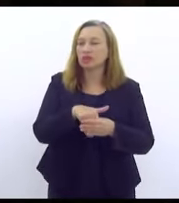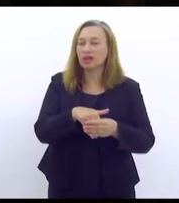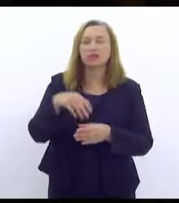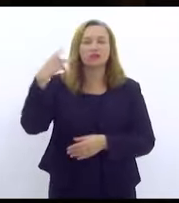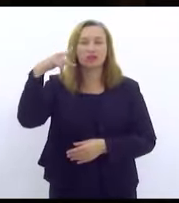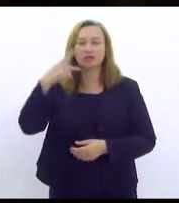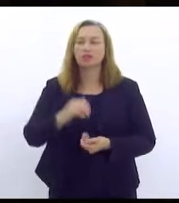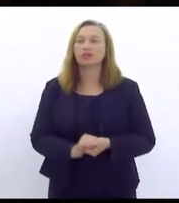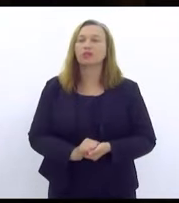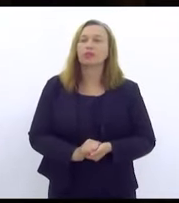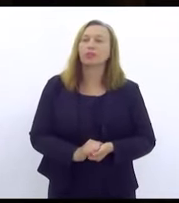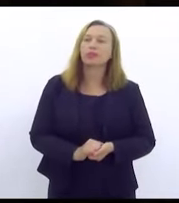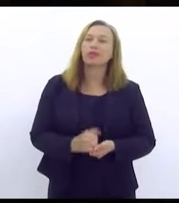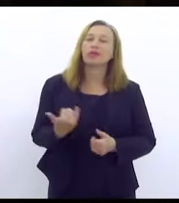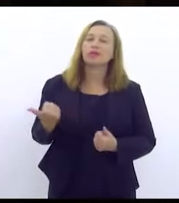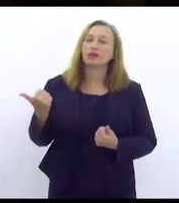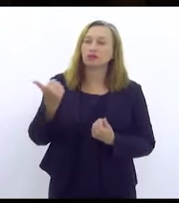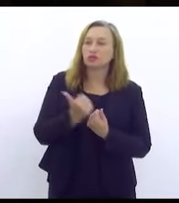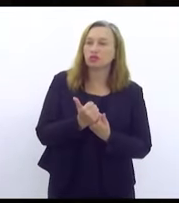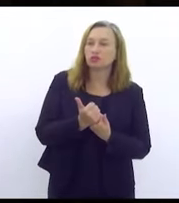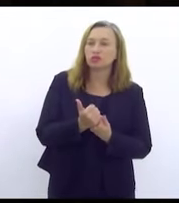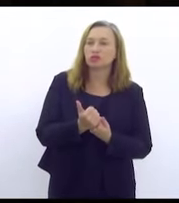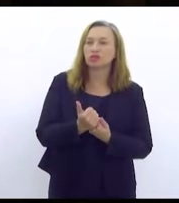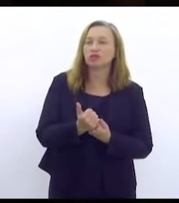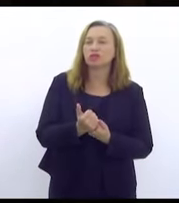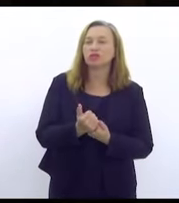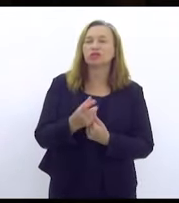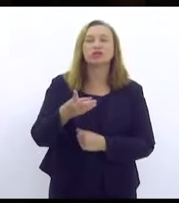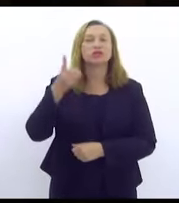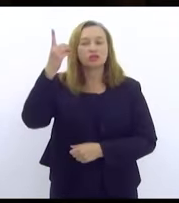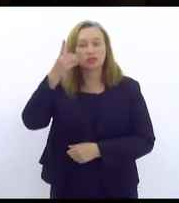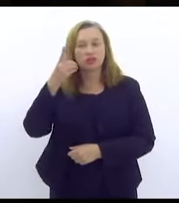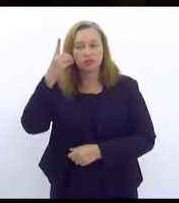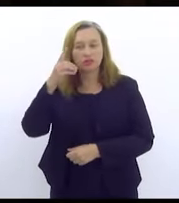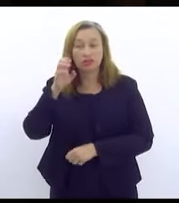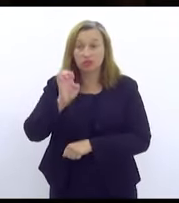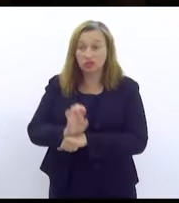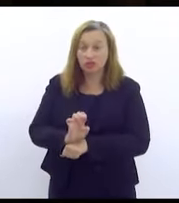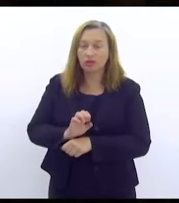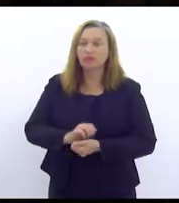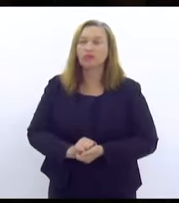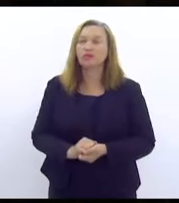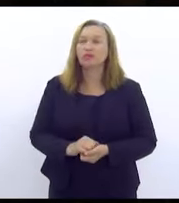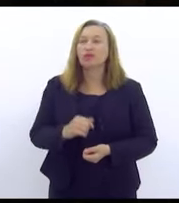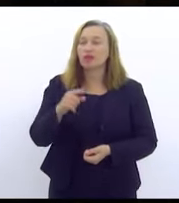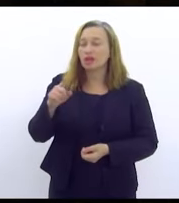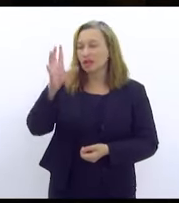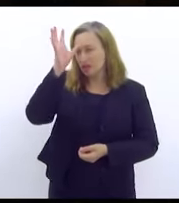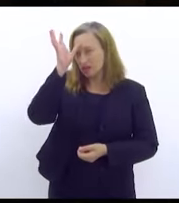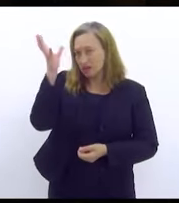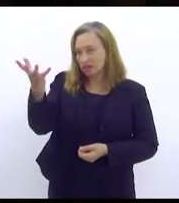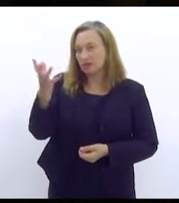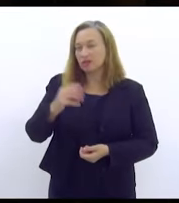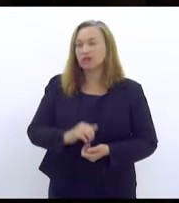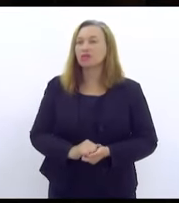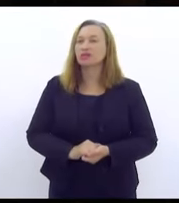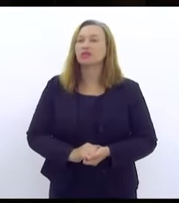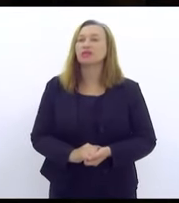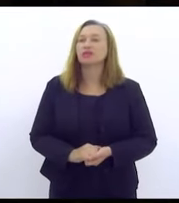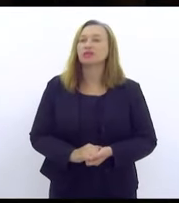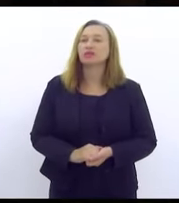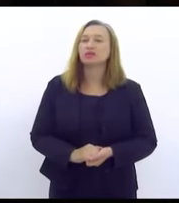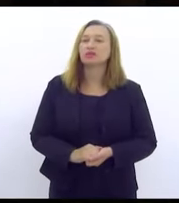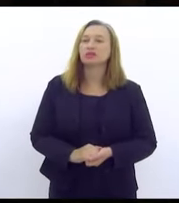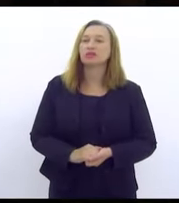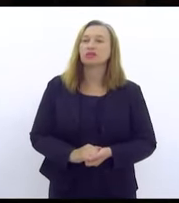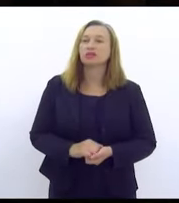do mandato de vereador para assumir o mandato na Assembleia Legislativa do Rio de Janeiro. ele resolveu importar da